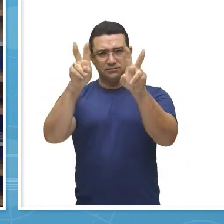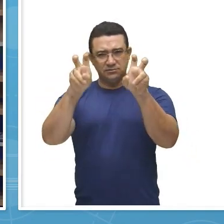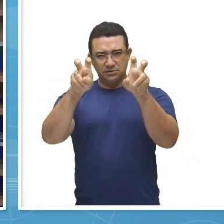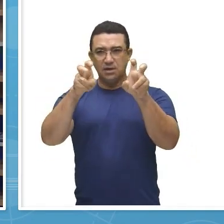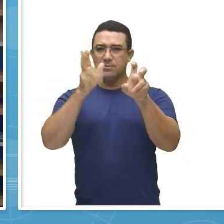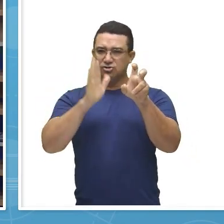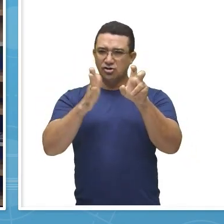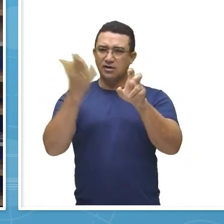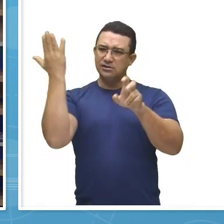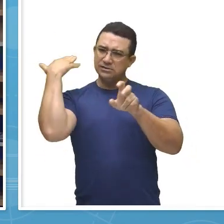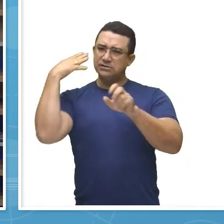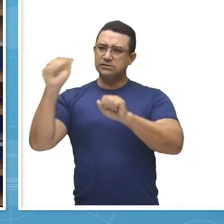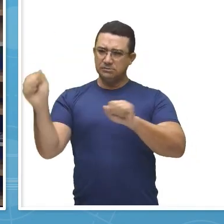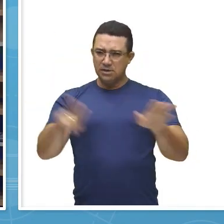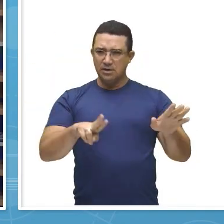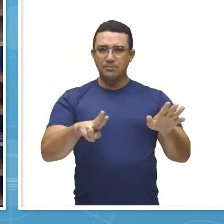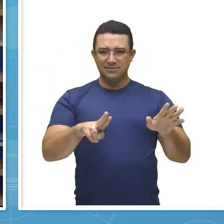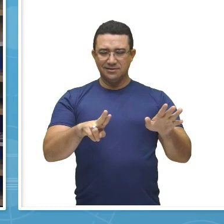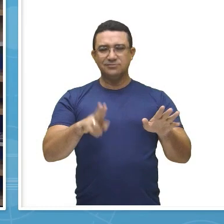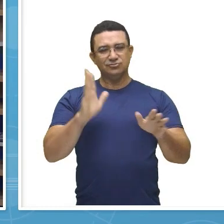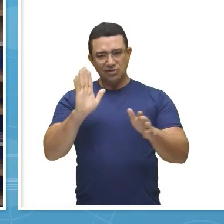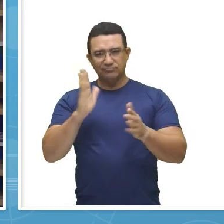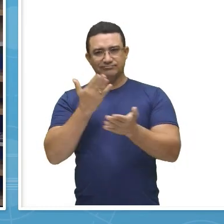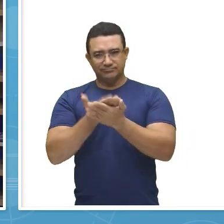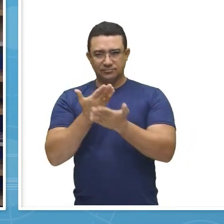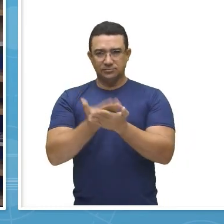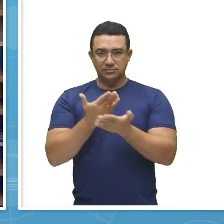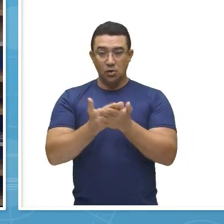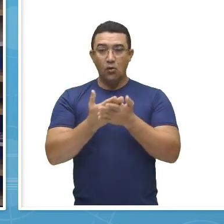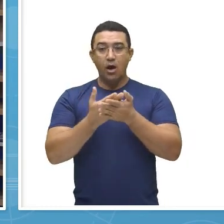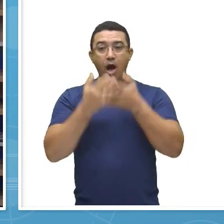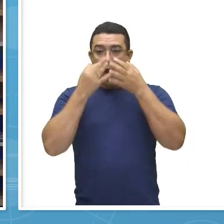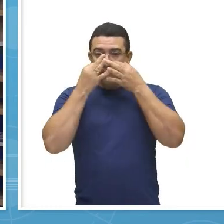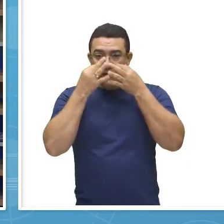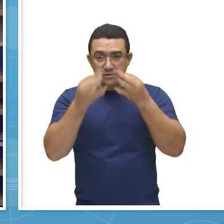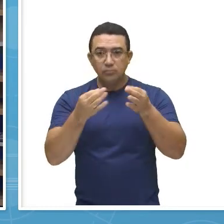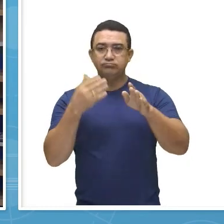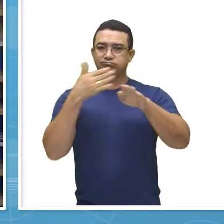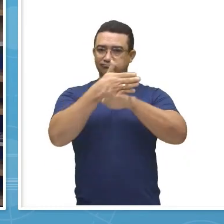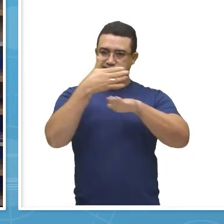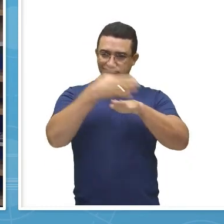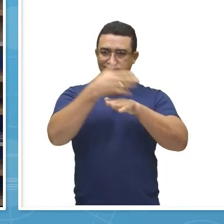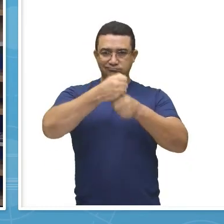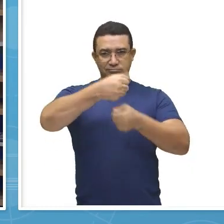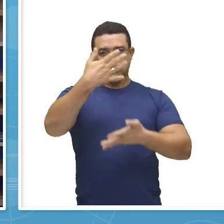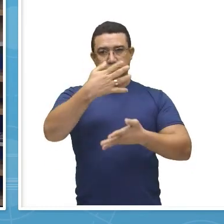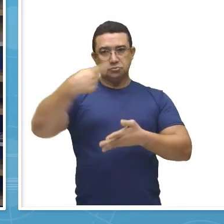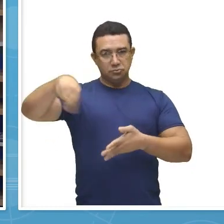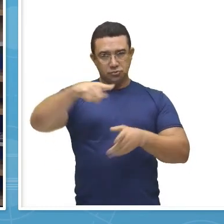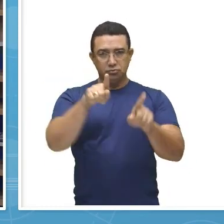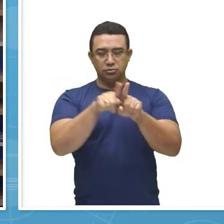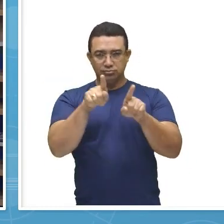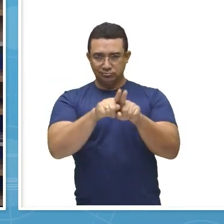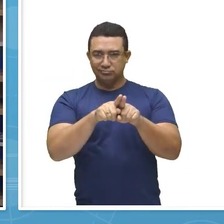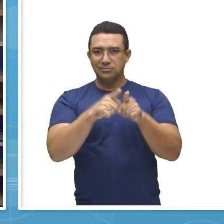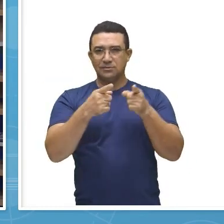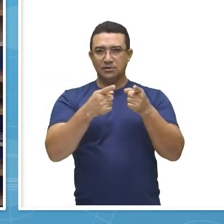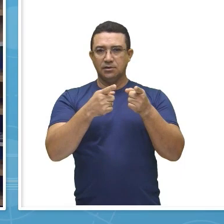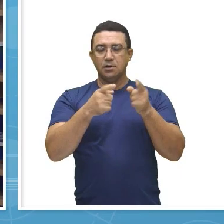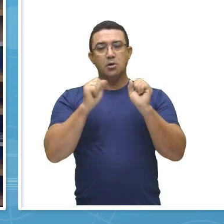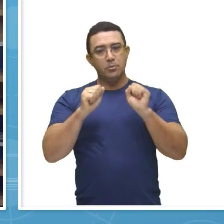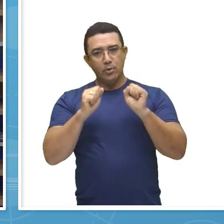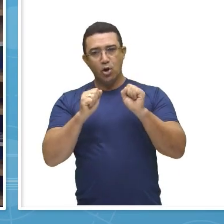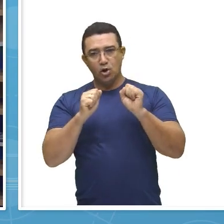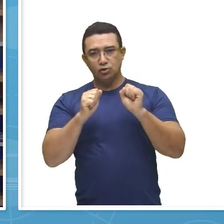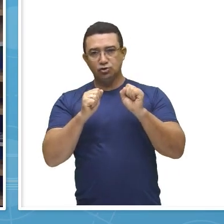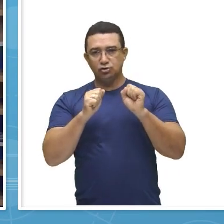semana passada. Então fiquem atentos, participem, lembrem-se que vocês podem também participar no chat, vocês também podem